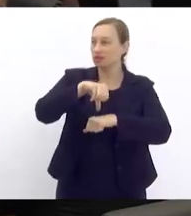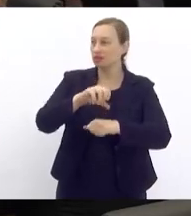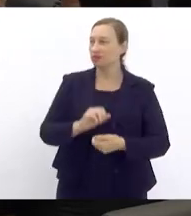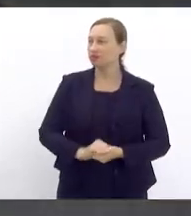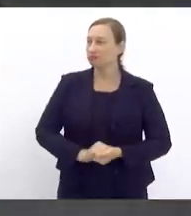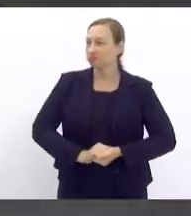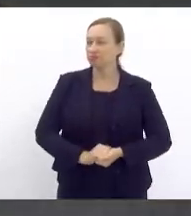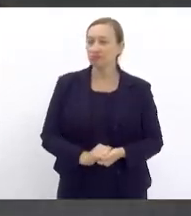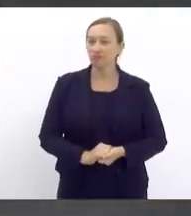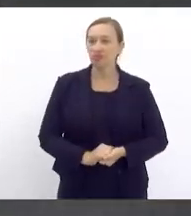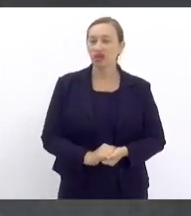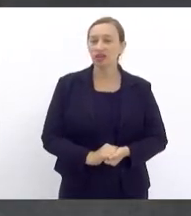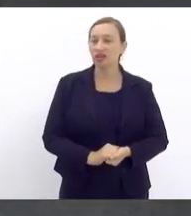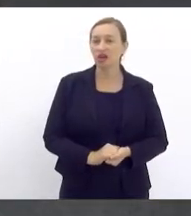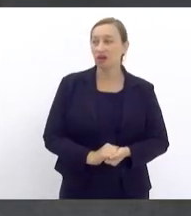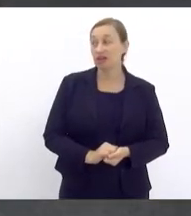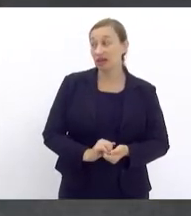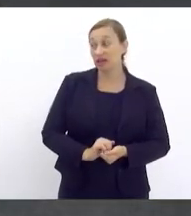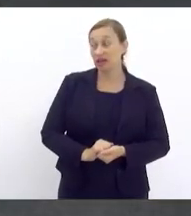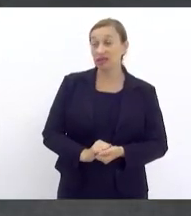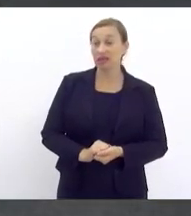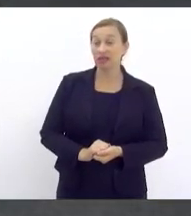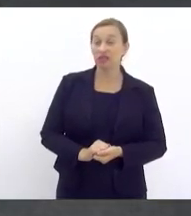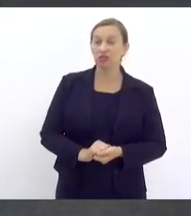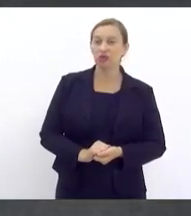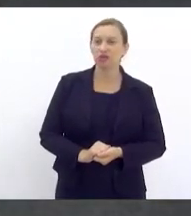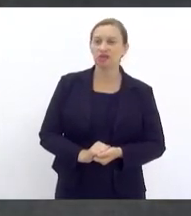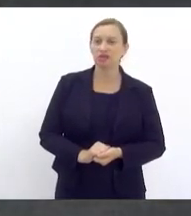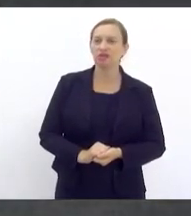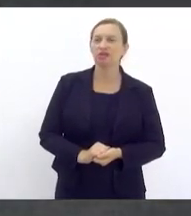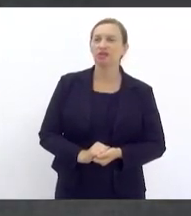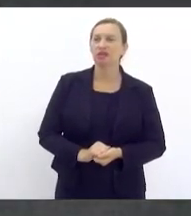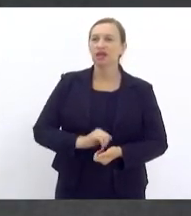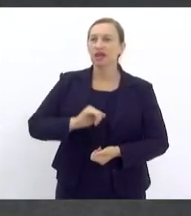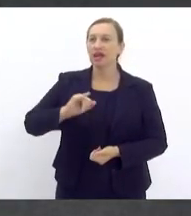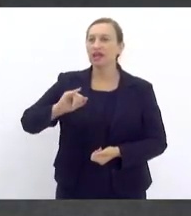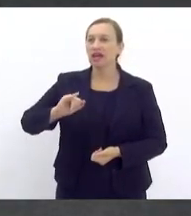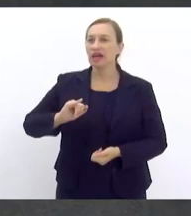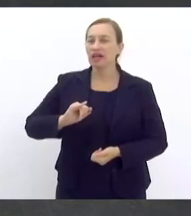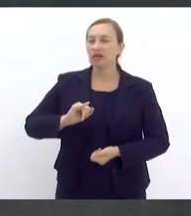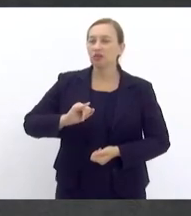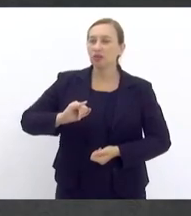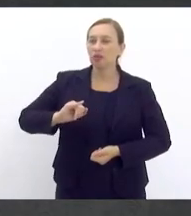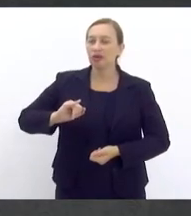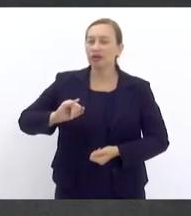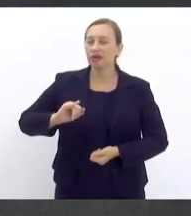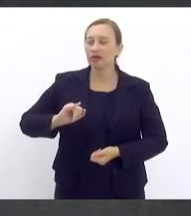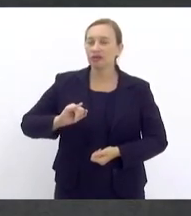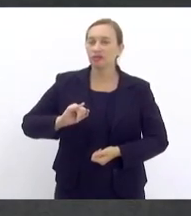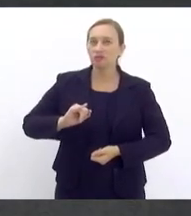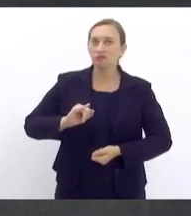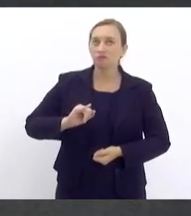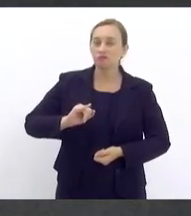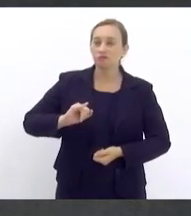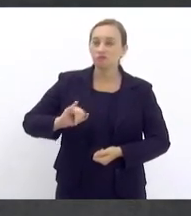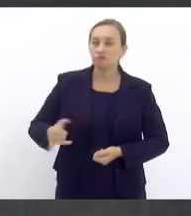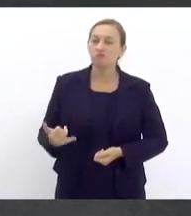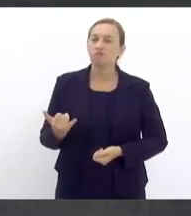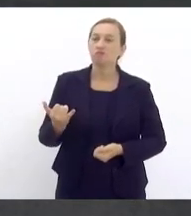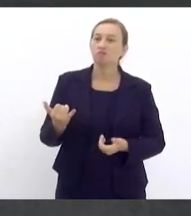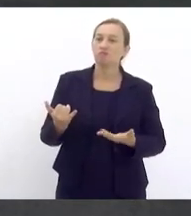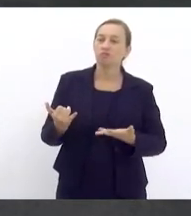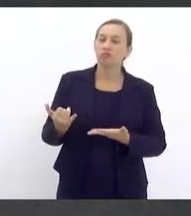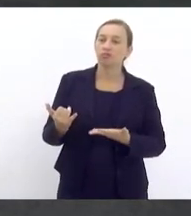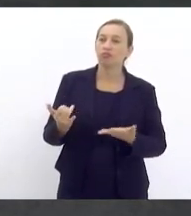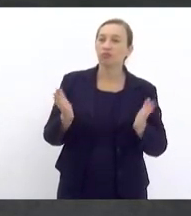da indicação Legislativa e aproveitar para corroborar aqui uma uma sugestão que fiz ainda na presidência do